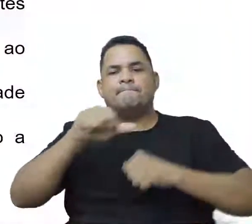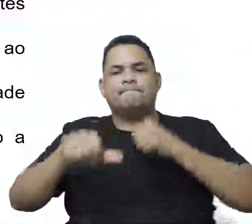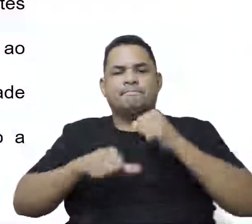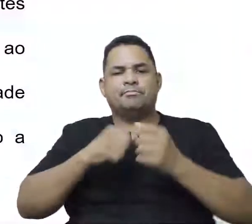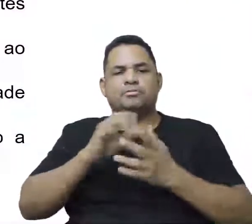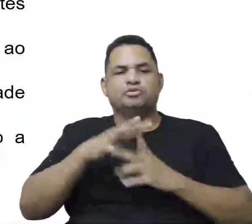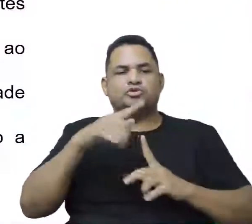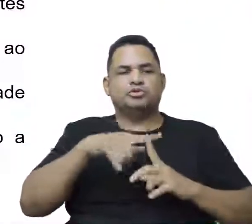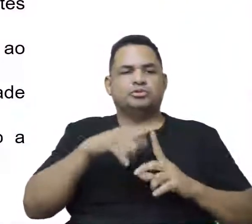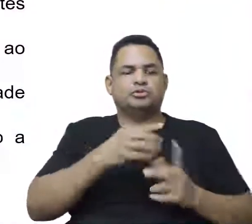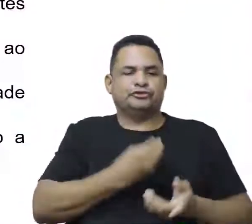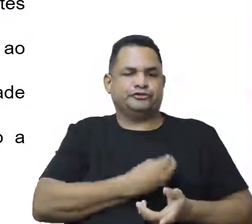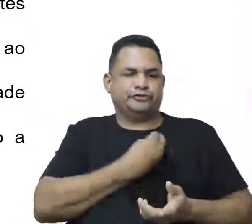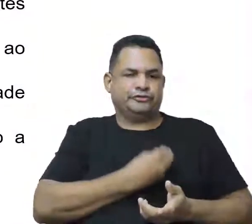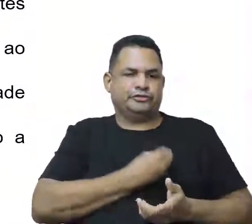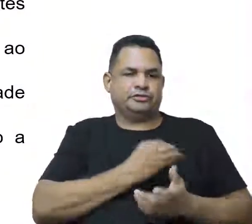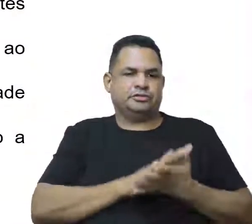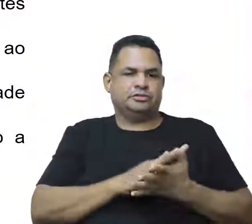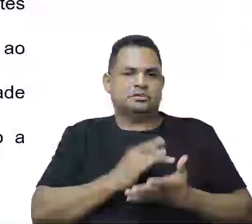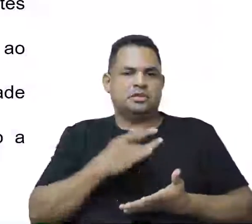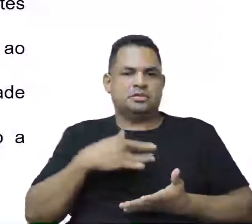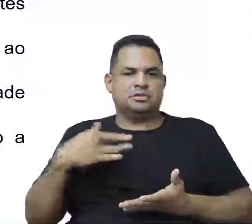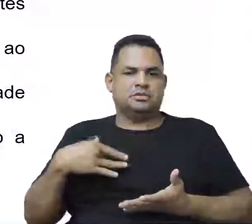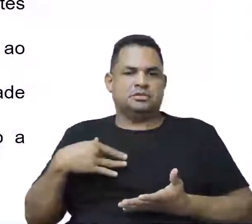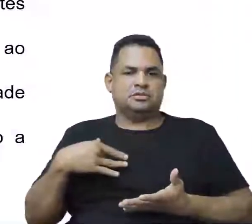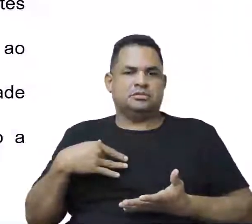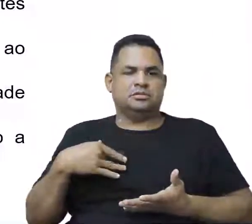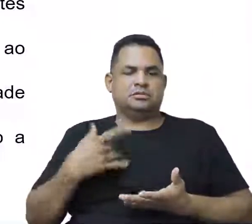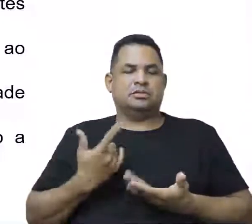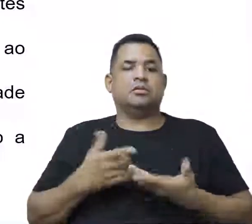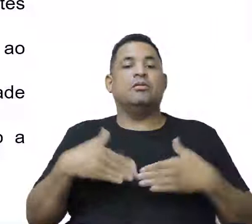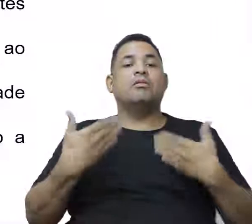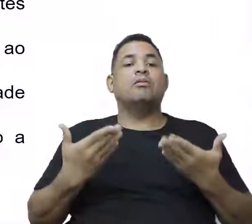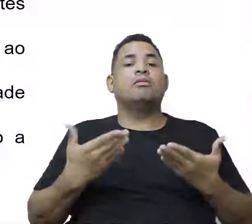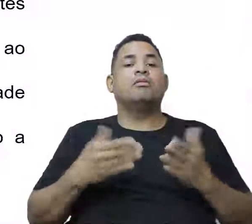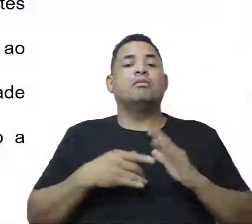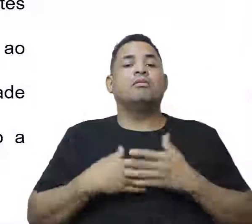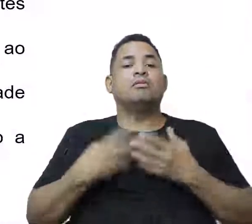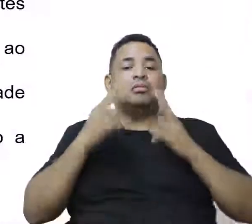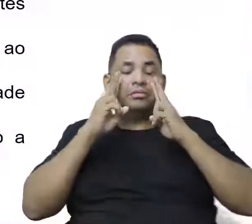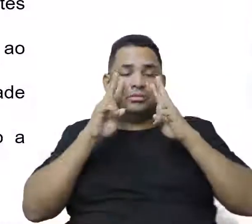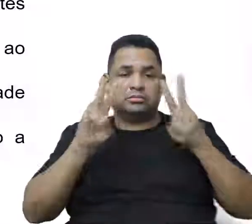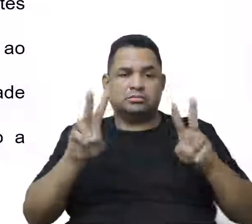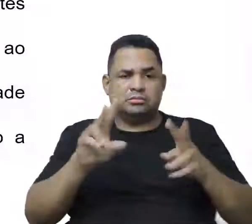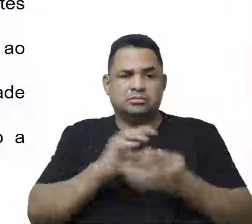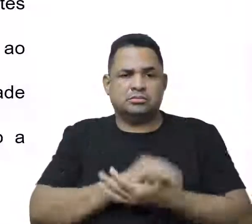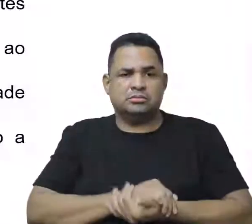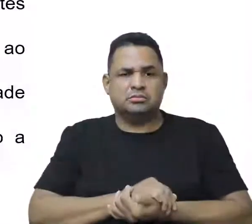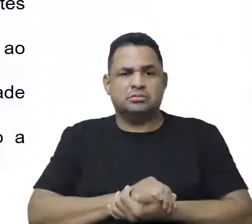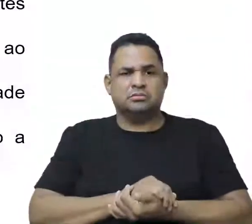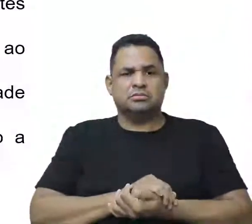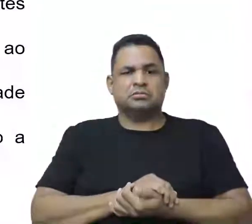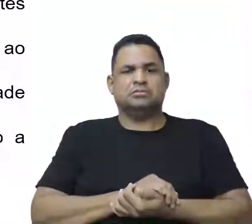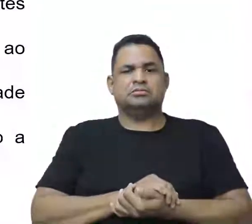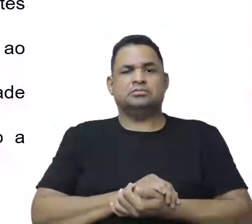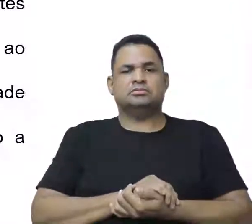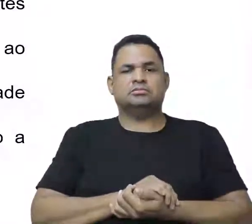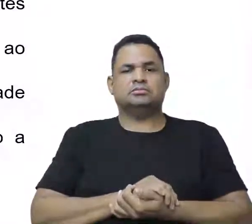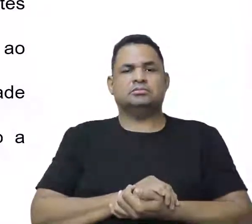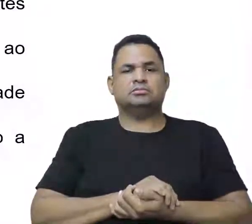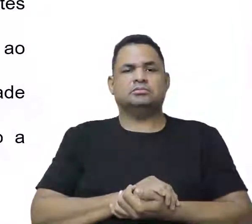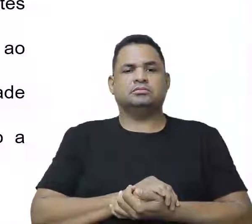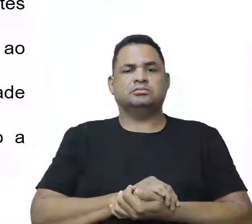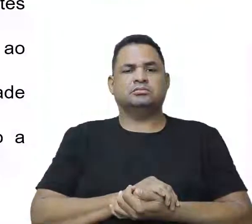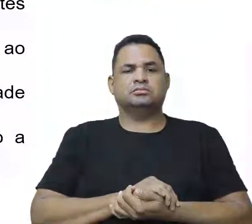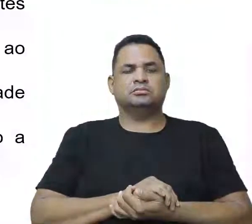de mudanças no estilo de vida na saúde. Apresenta uma visão? Olha bem. Então, vejam bem, a gente vai